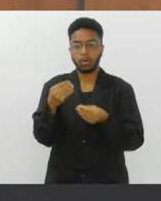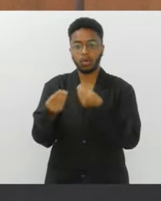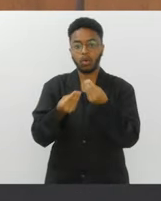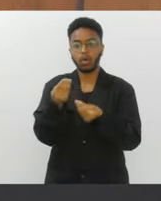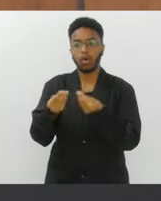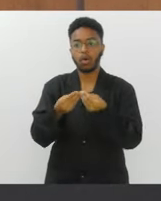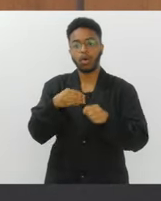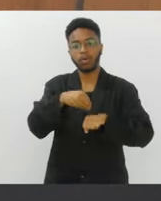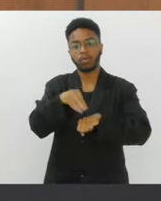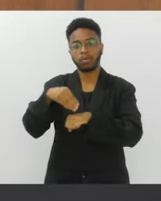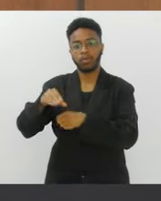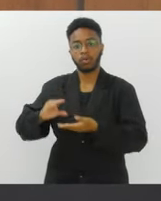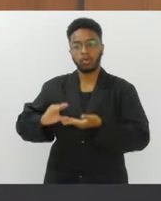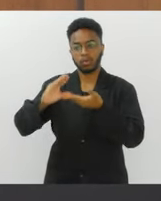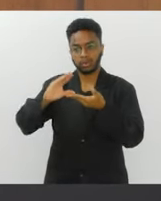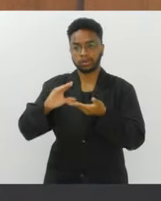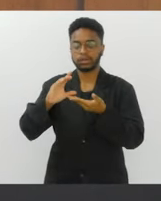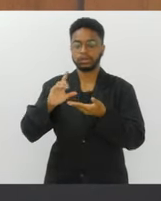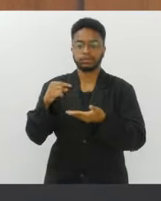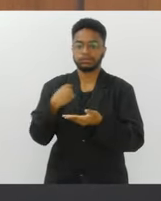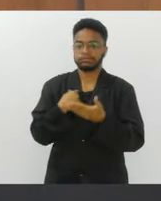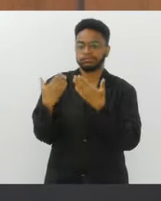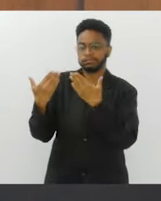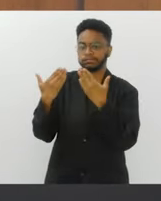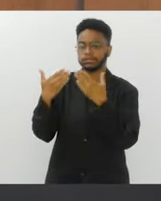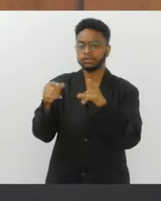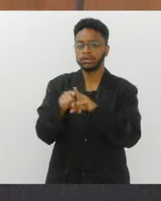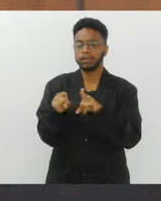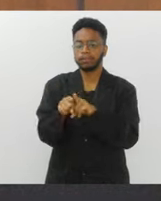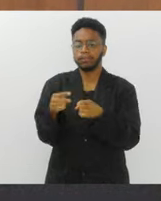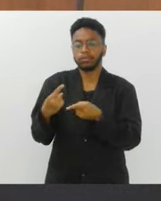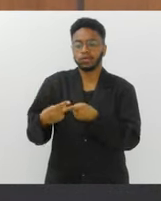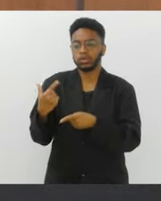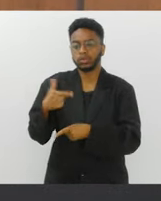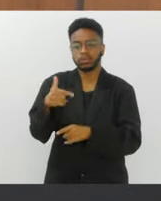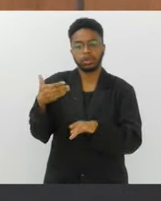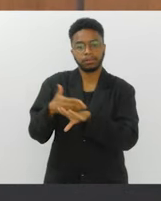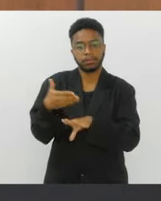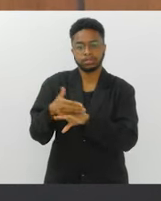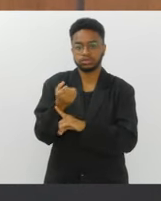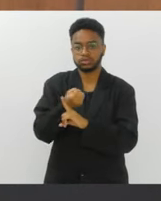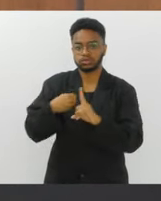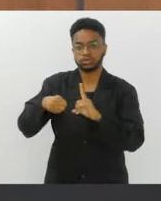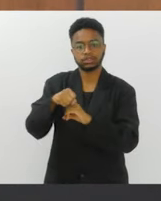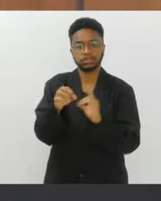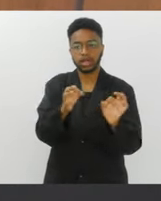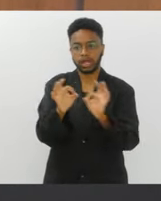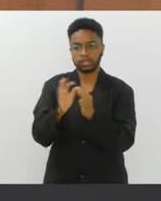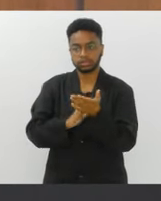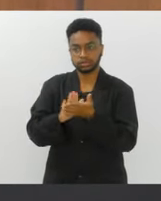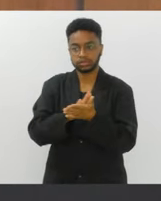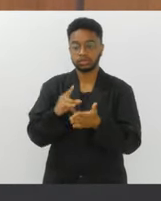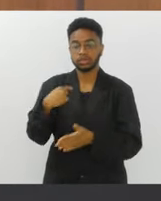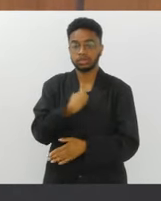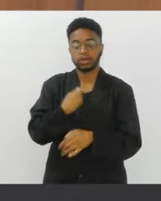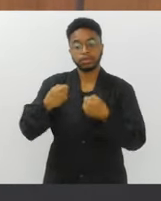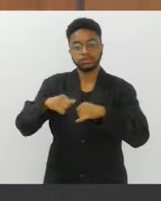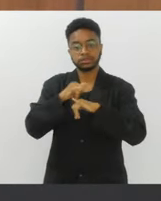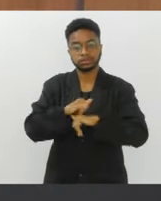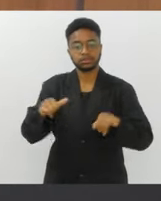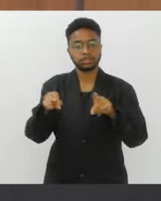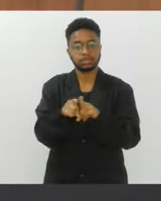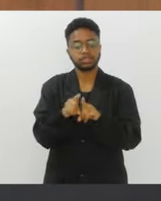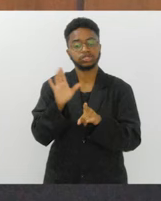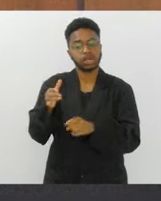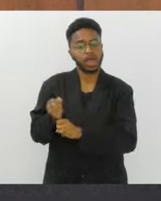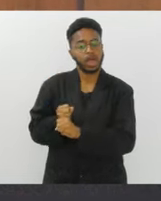indicação dos conselheiros é muito questionável, sem participação da sociedade civil. A gente precisa dizer que tem